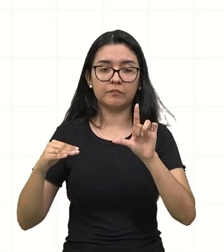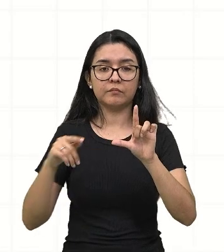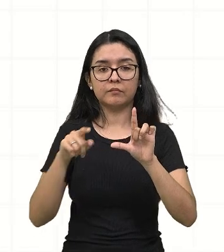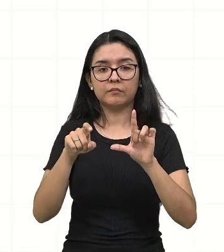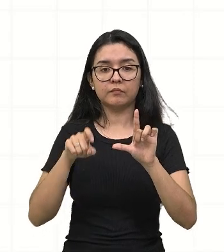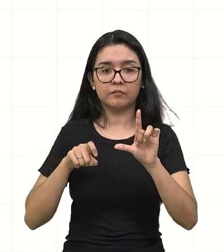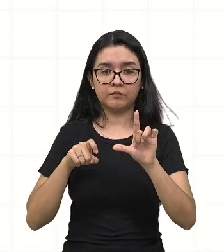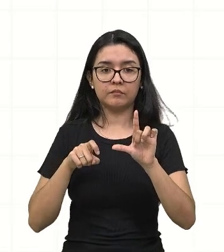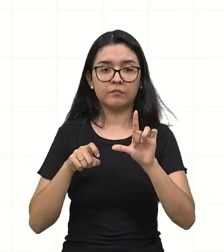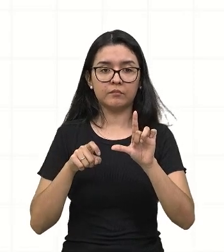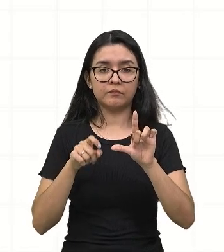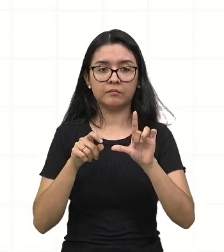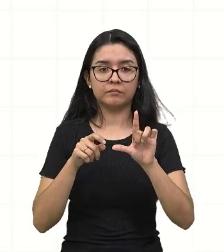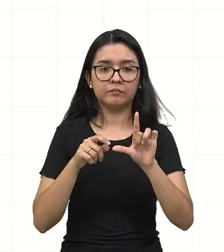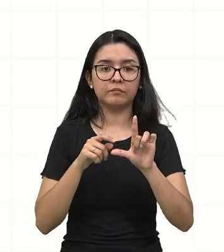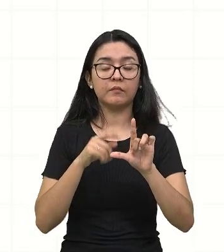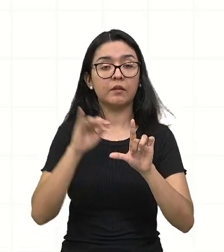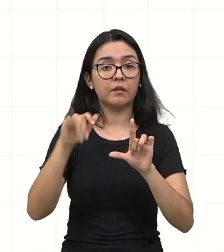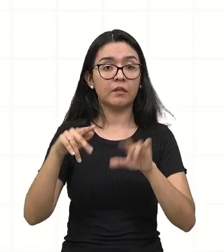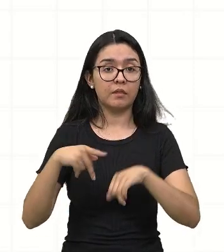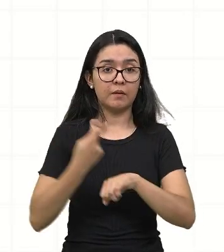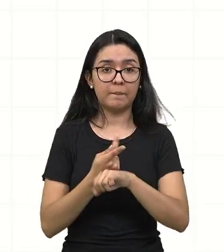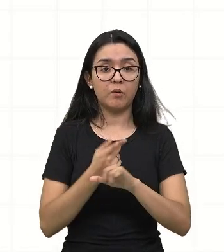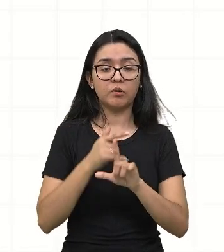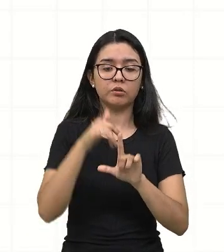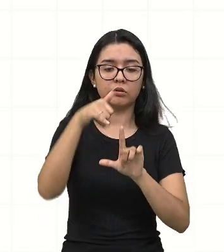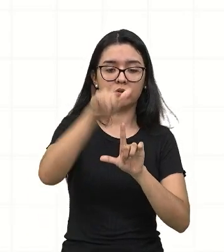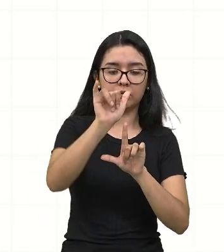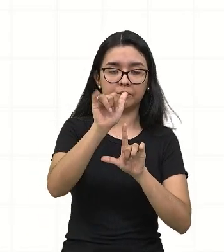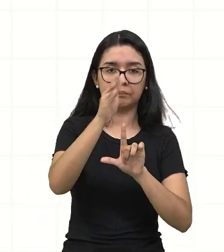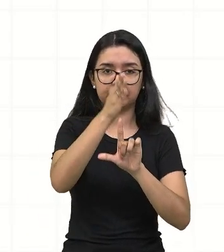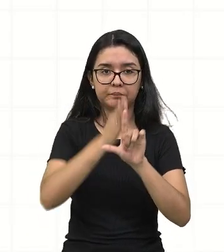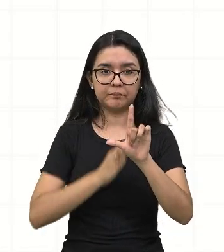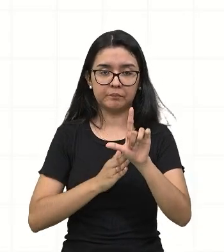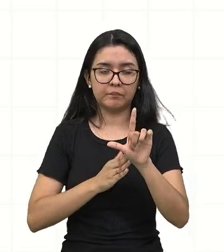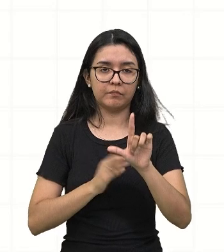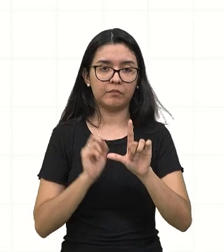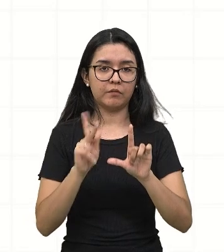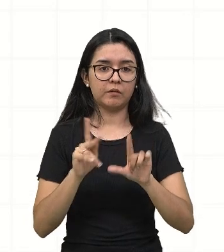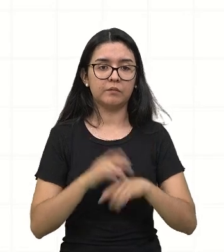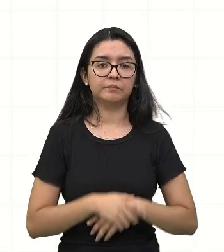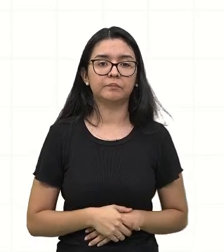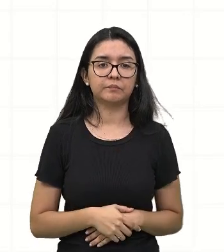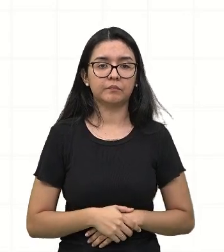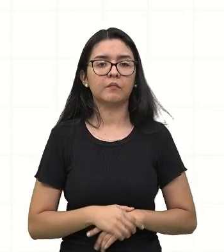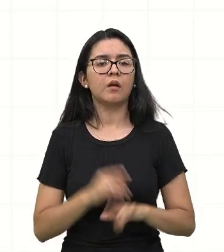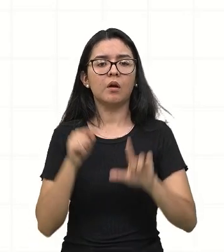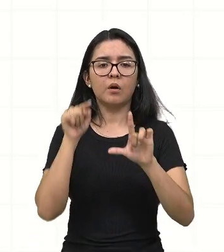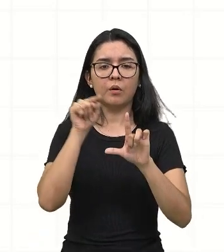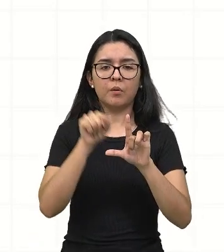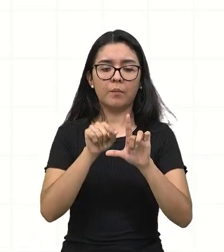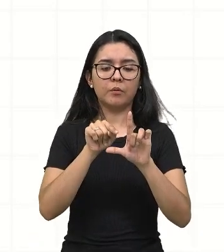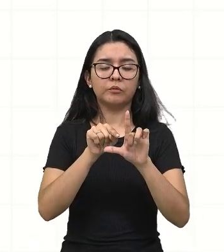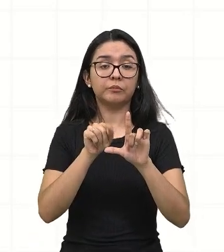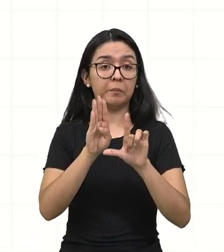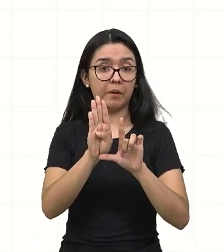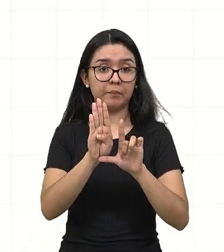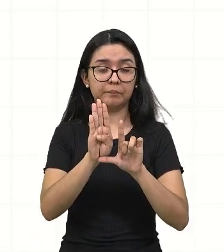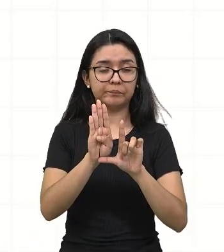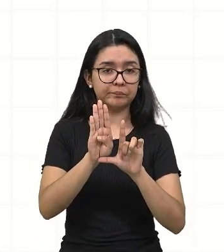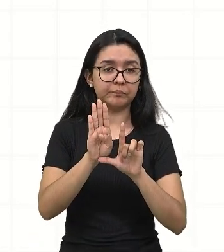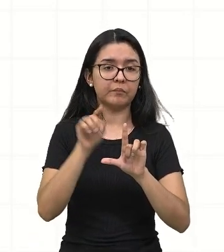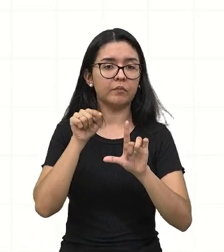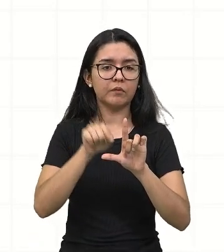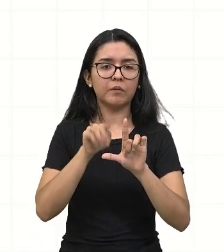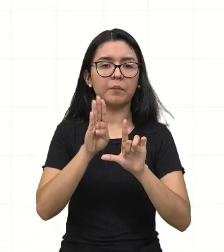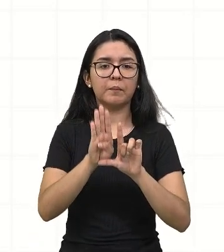na horizontal, e depois você fala o que está na vertical. Tudo bem? O ponto B, vamos falar aqui o ponto B, ó. O ponto B,